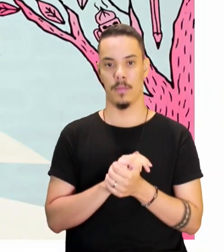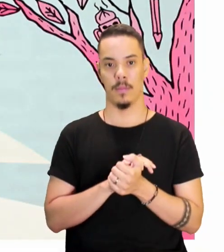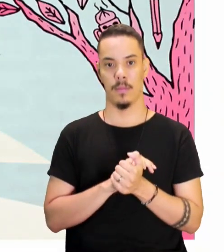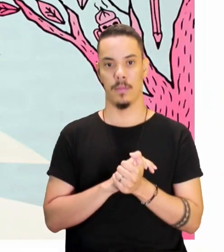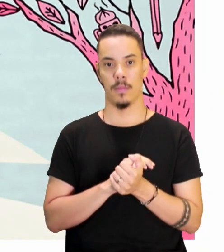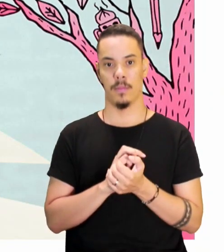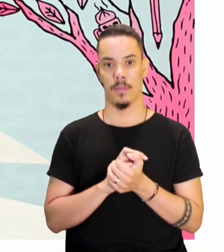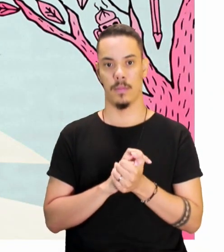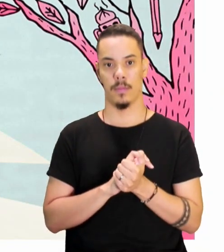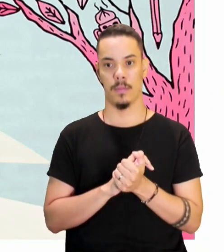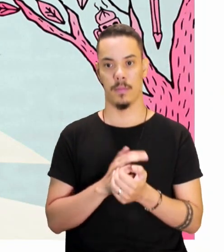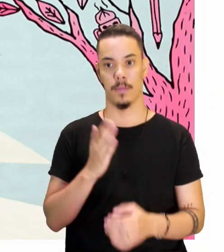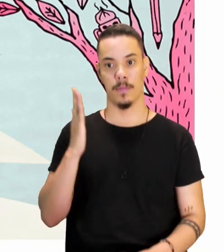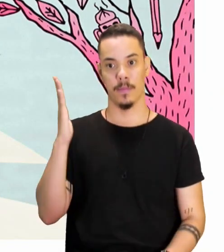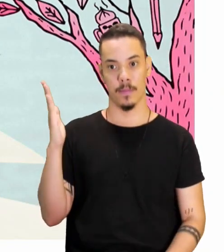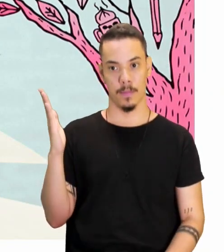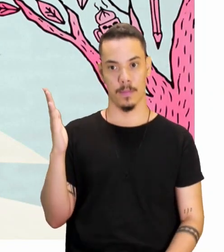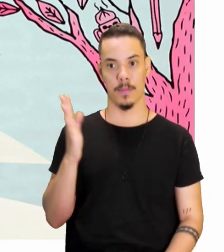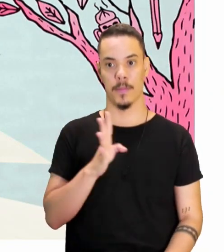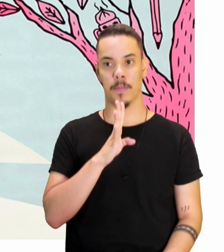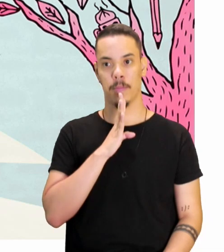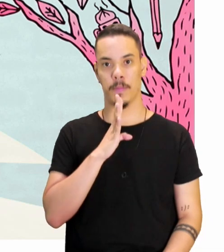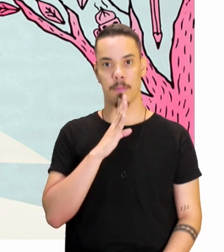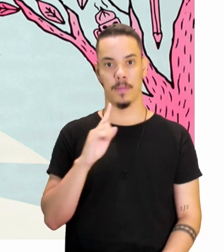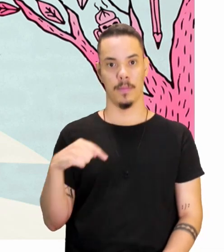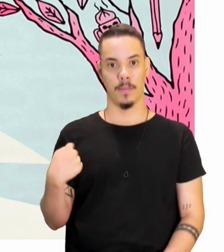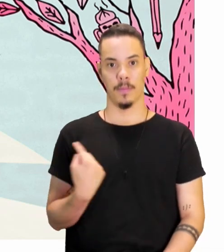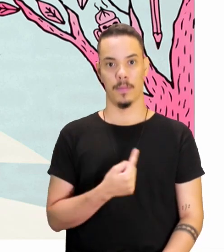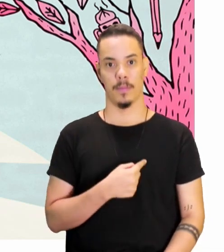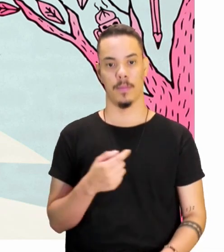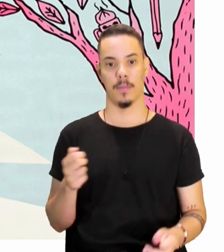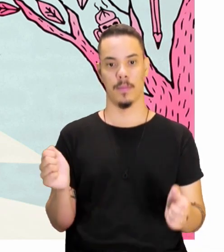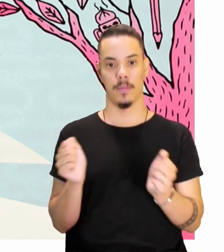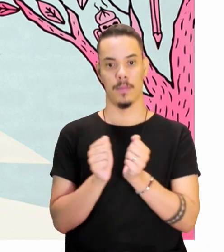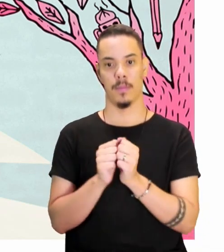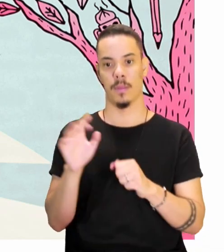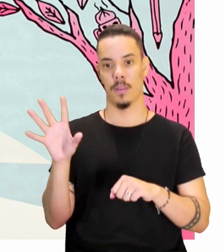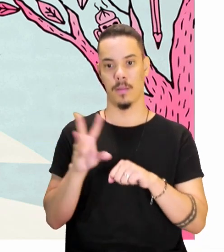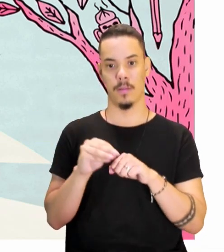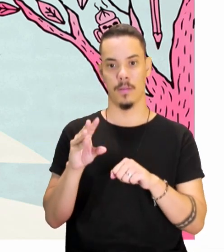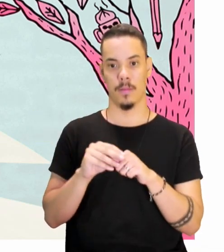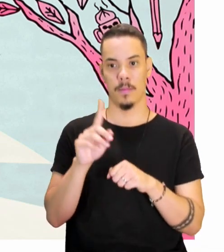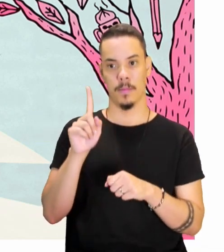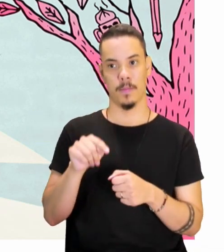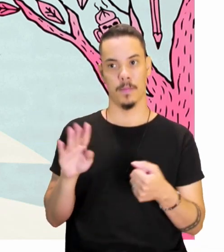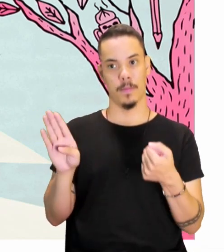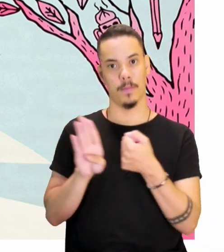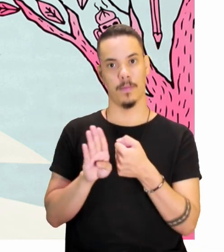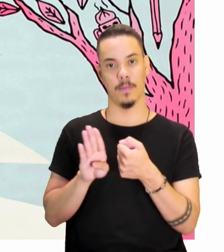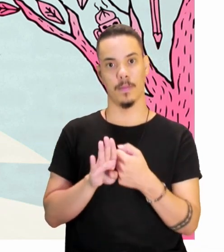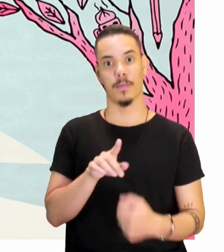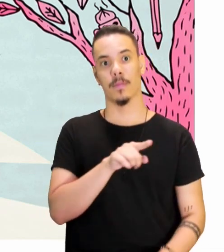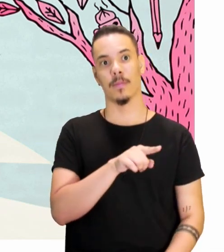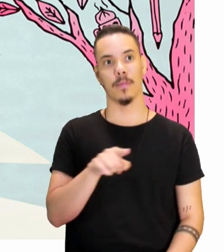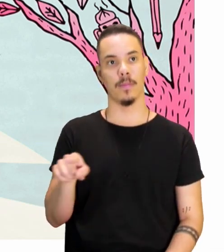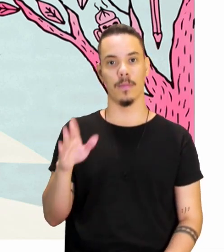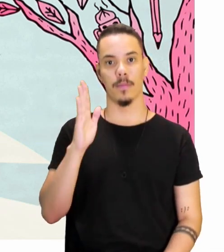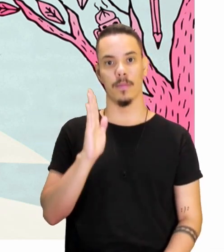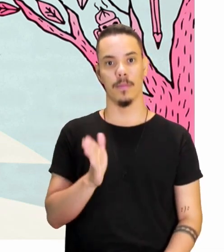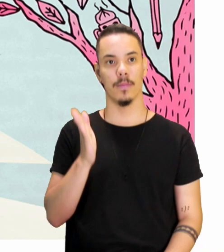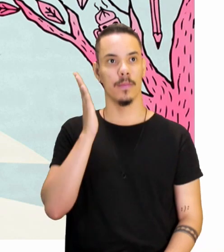do conhecimento, né, com o nosso conteúdo, que é substantivo. Você já sabe o que é